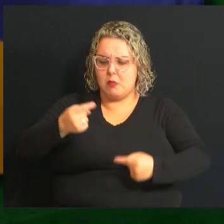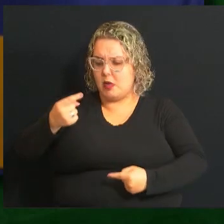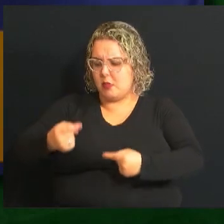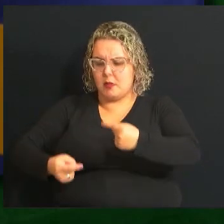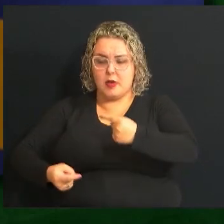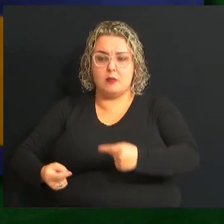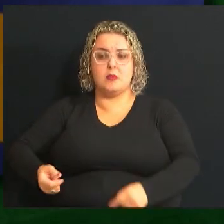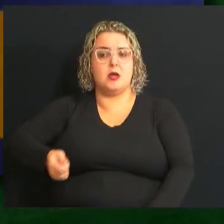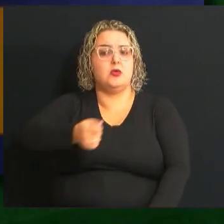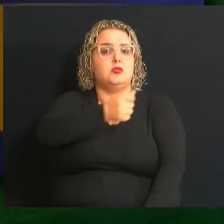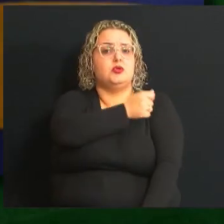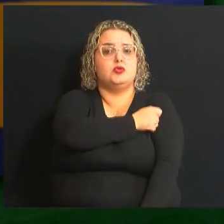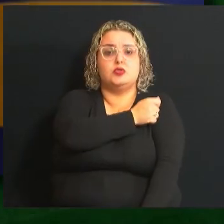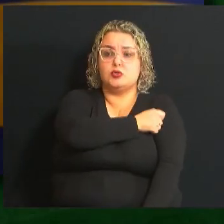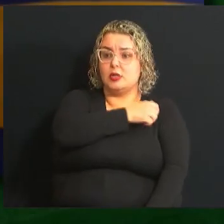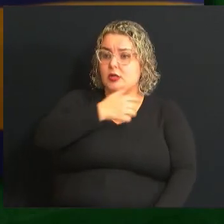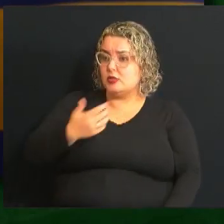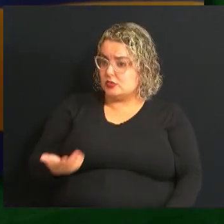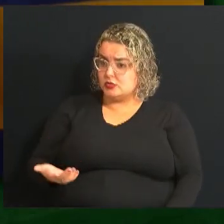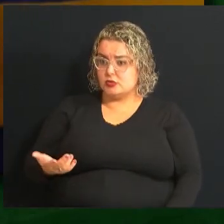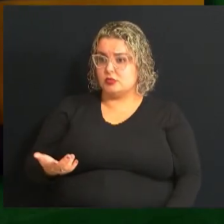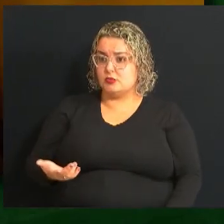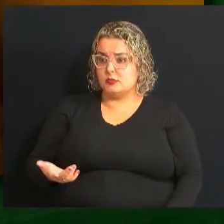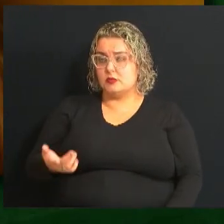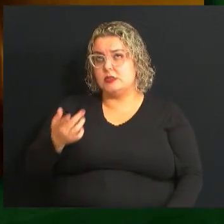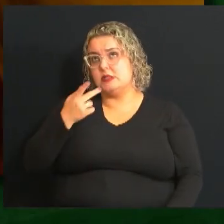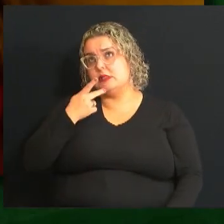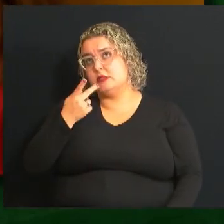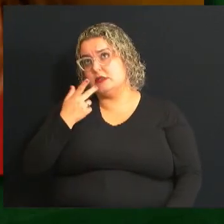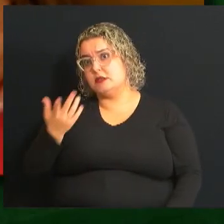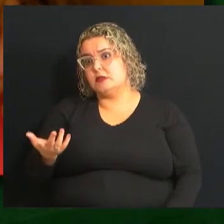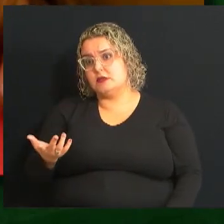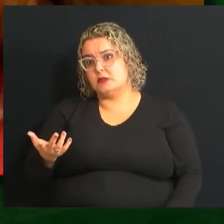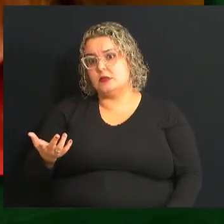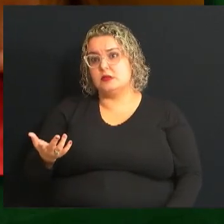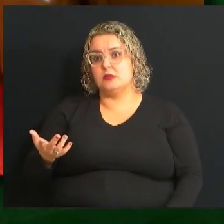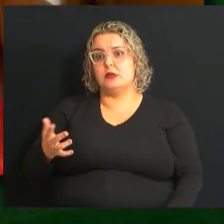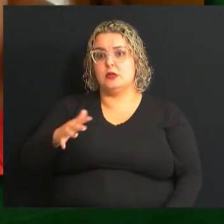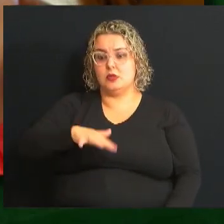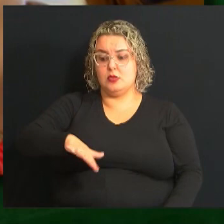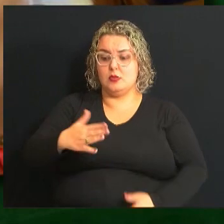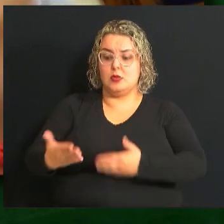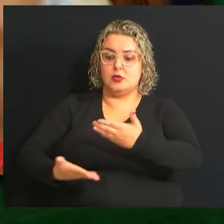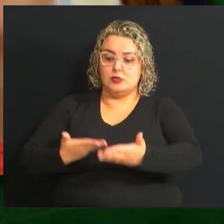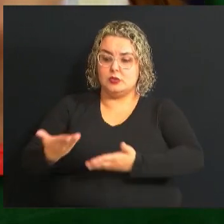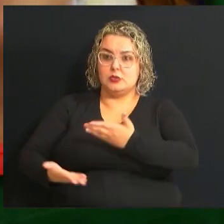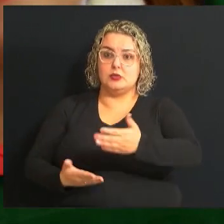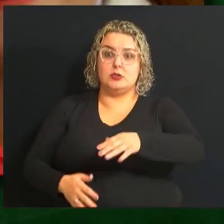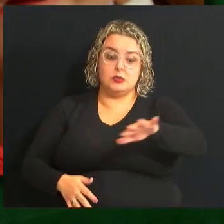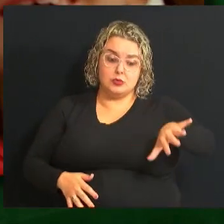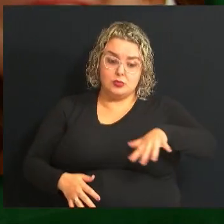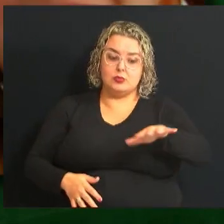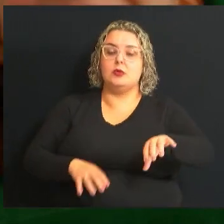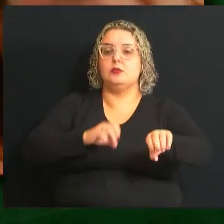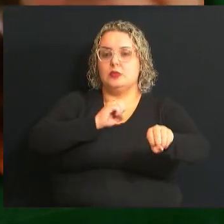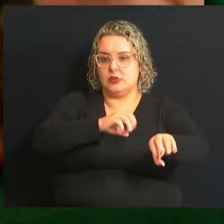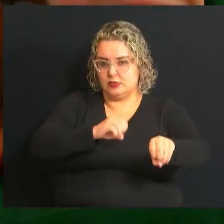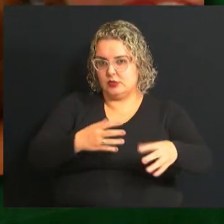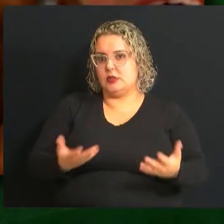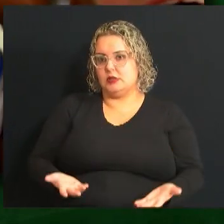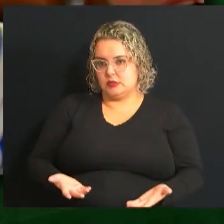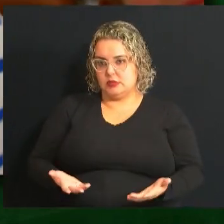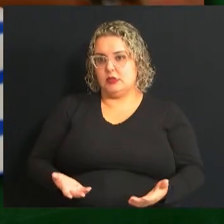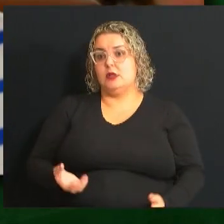alunos, vamos dizer assim, entre o campo do tratamento e o campo da educação. Então,